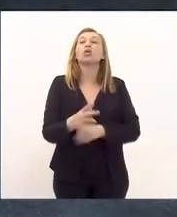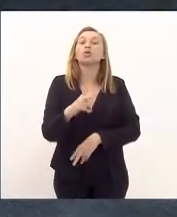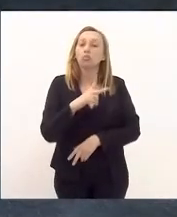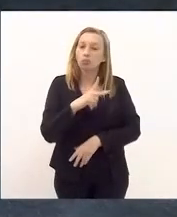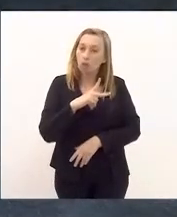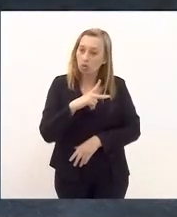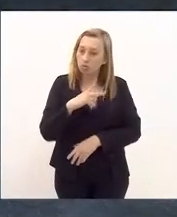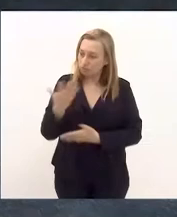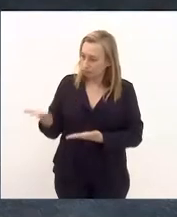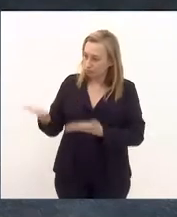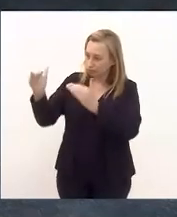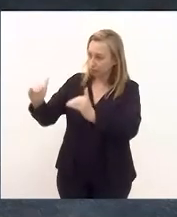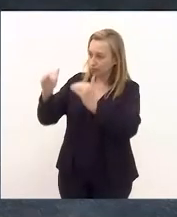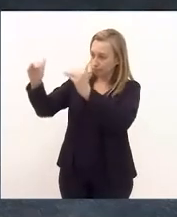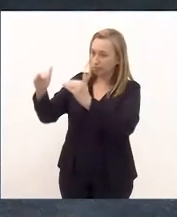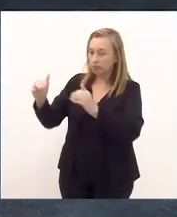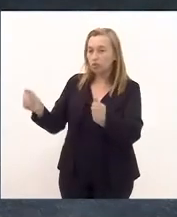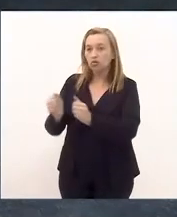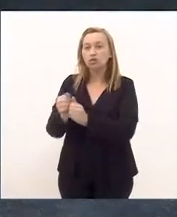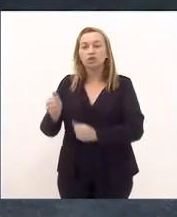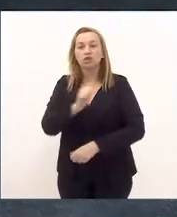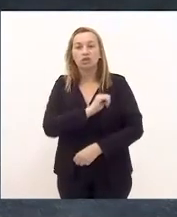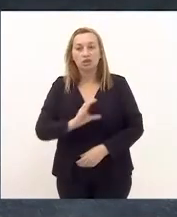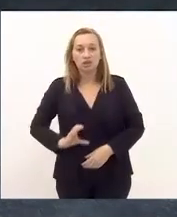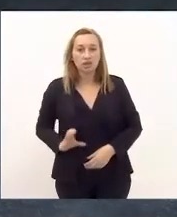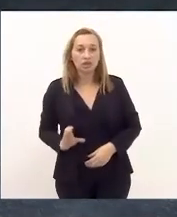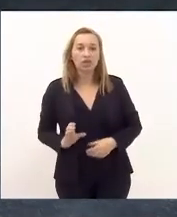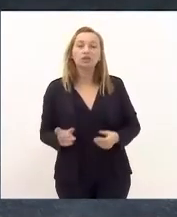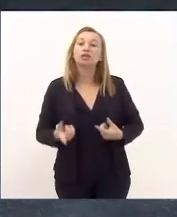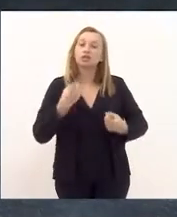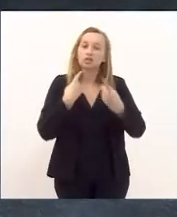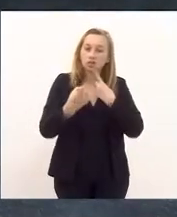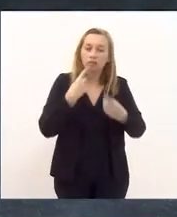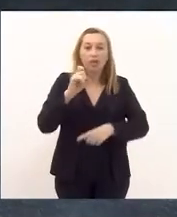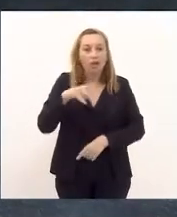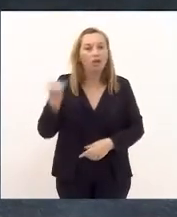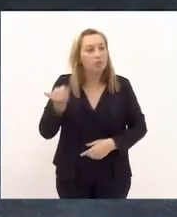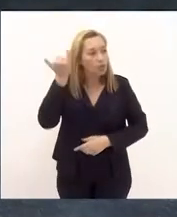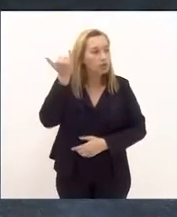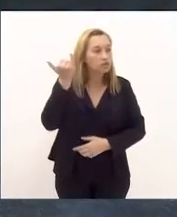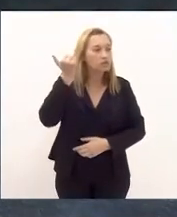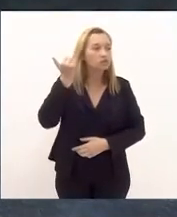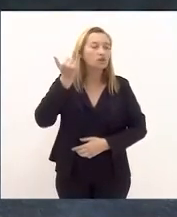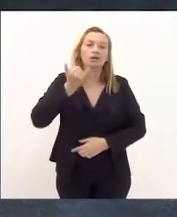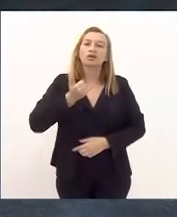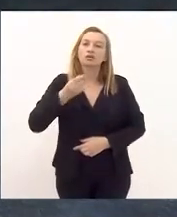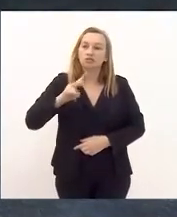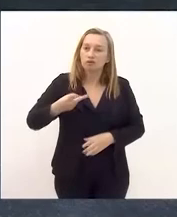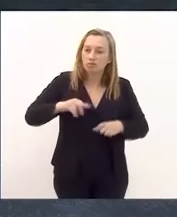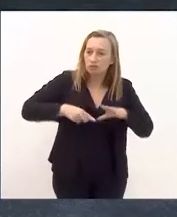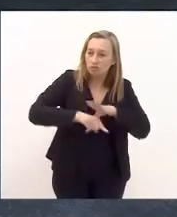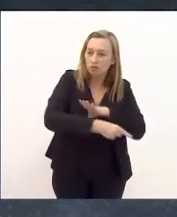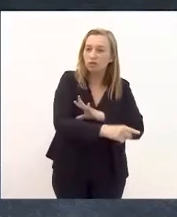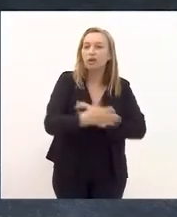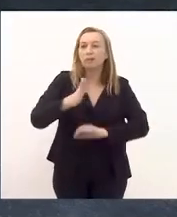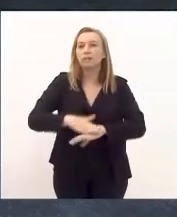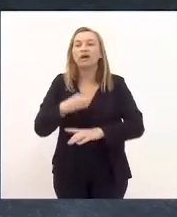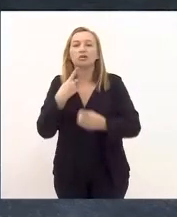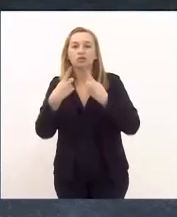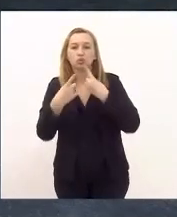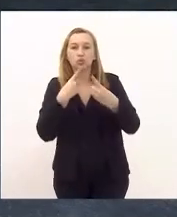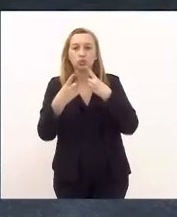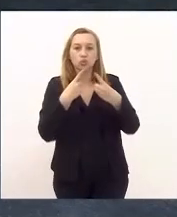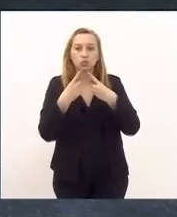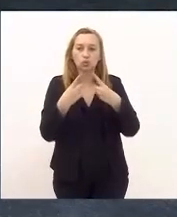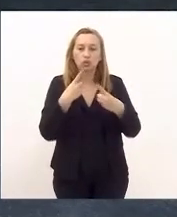autor, Vossa Excelência, ao lado do deputado André Ceciliano, né, dá nesse debate é muito importante, que a gente vai aprofundar a reflexão e